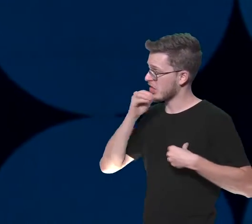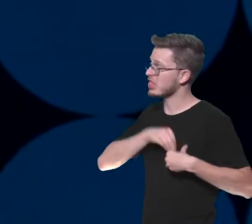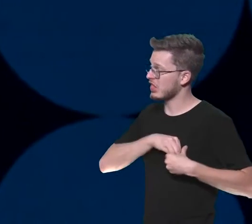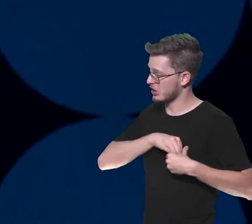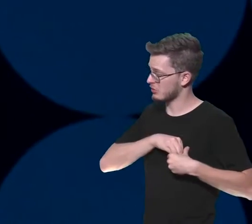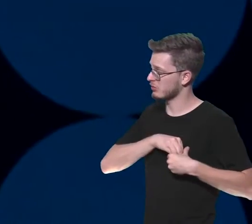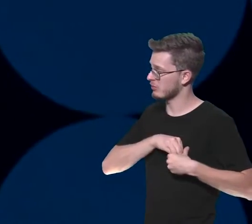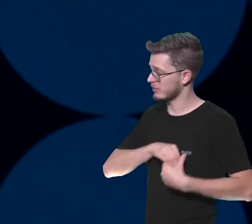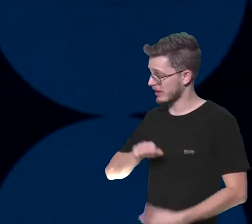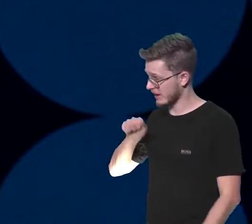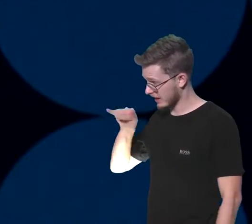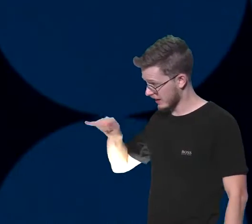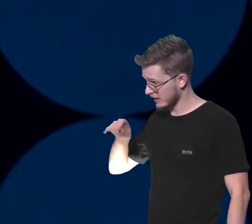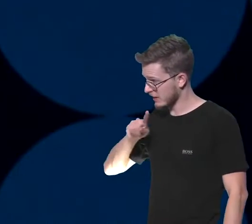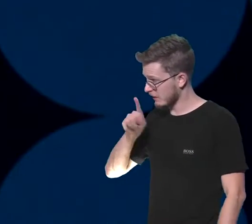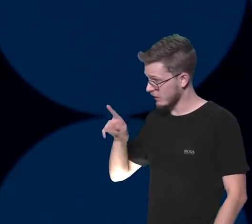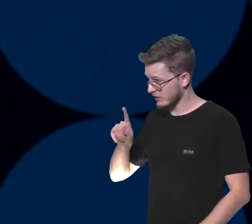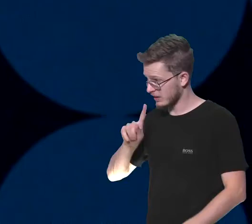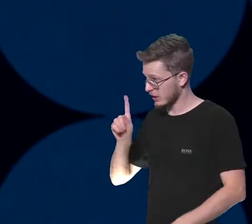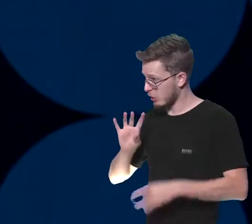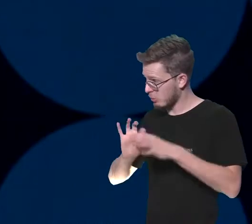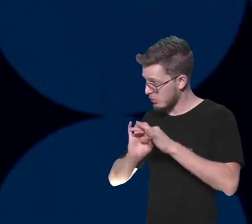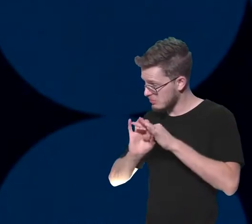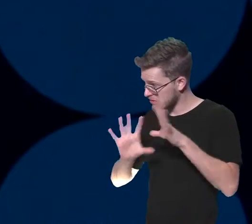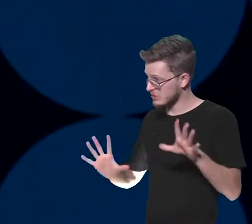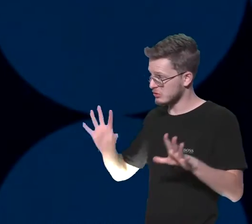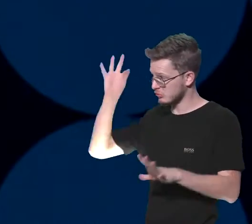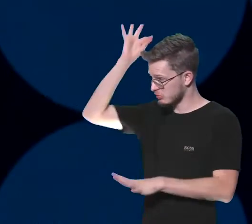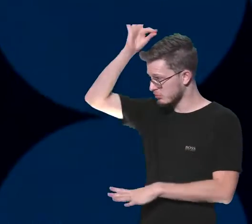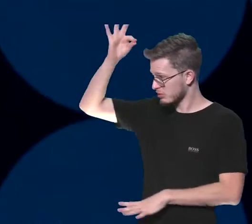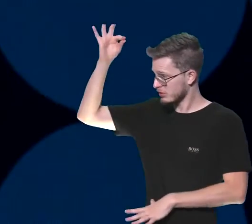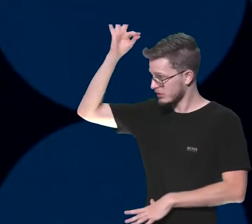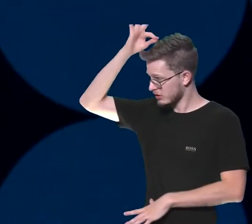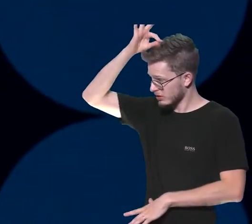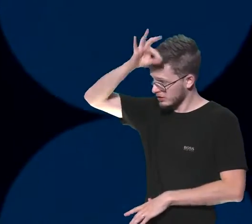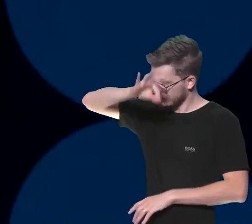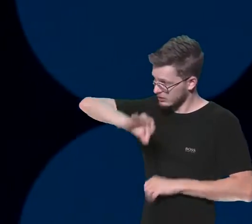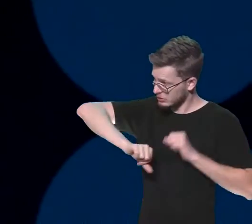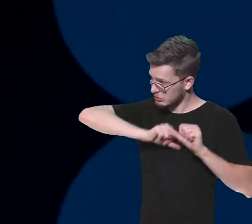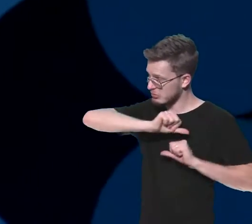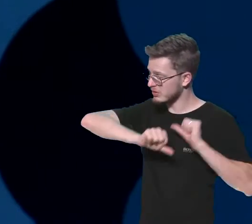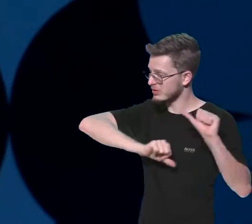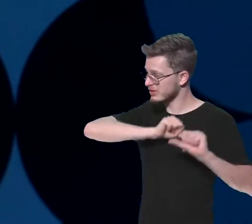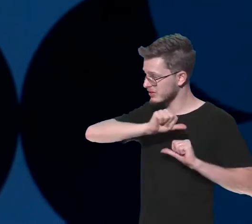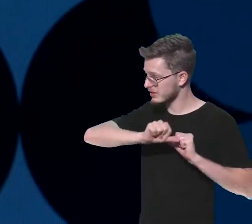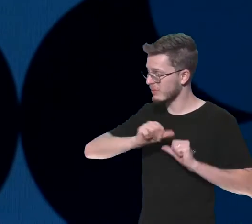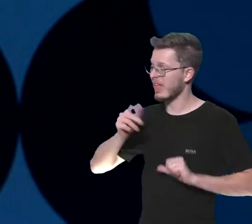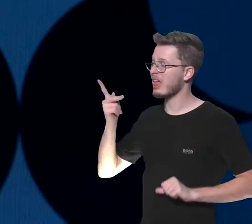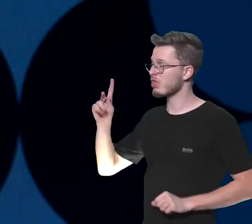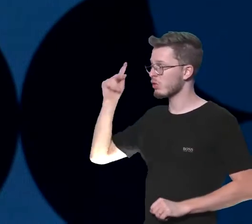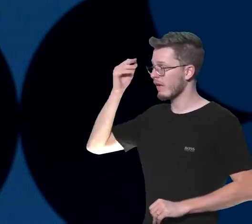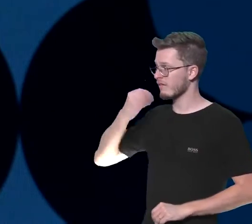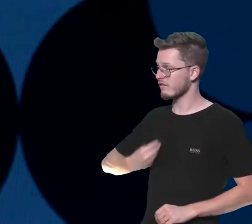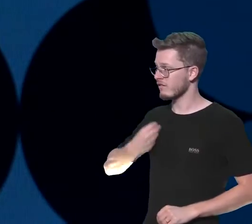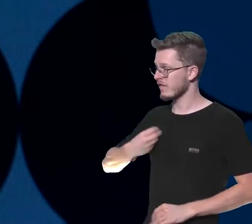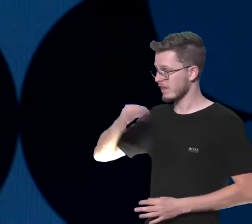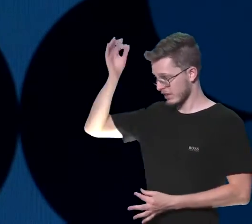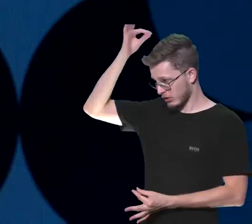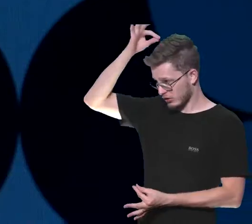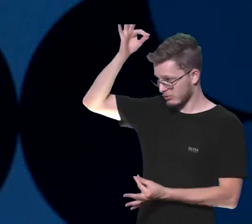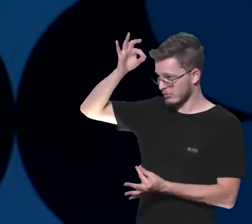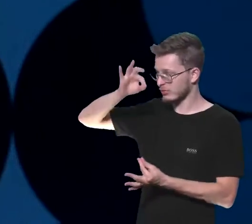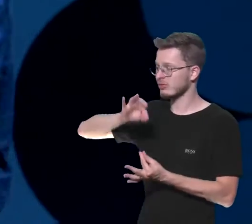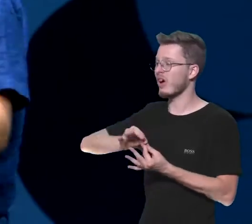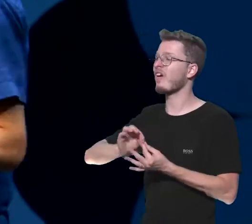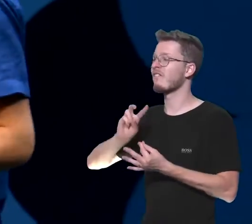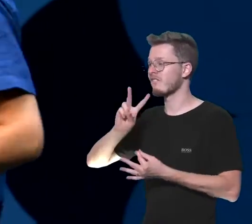E que se você não permitir o Espírito Santo mexer, isso vai travar a tua vida espiritual. Fiquei